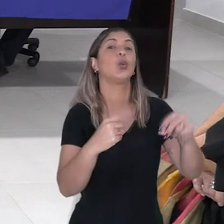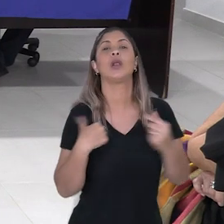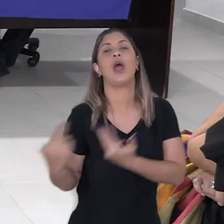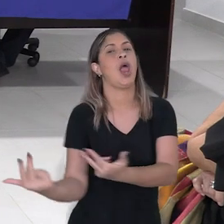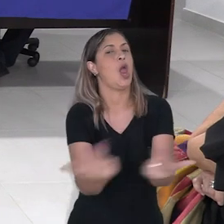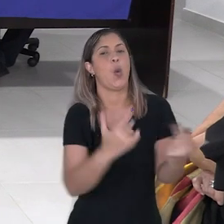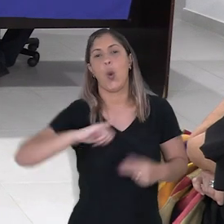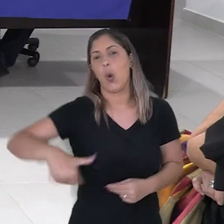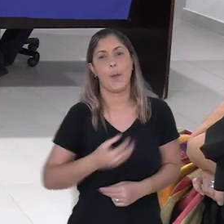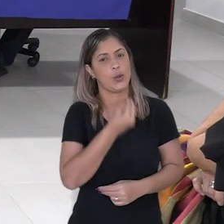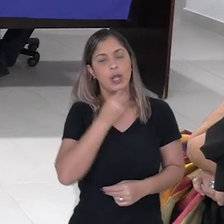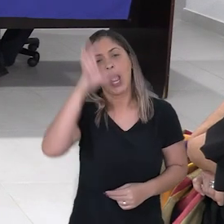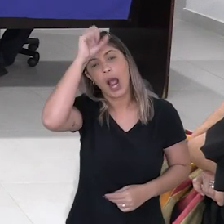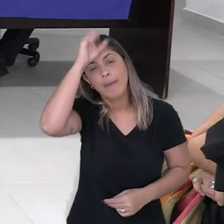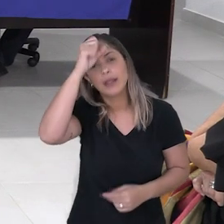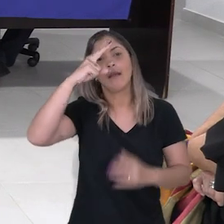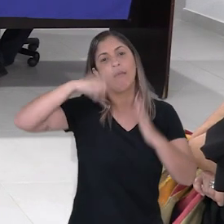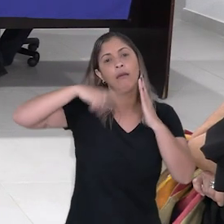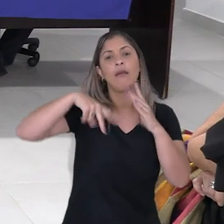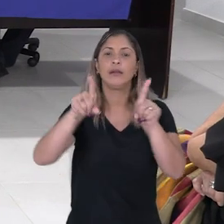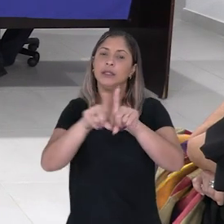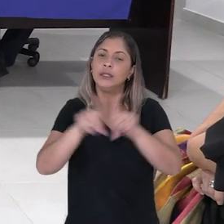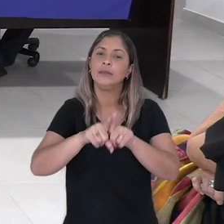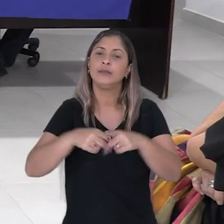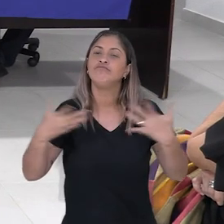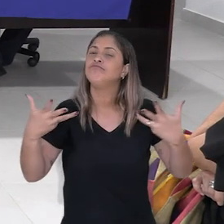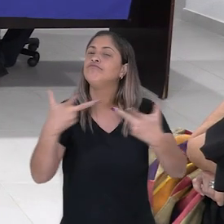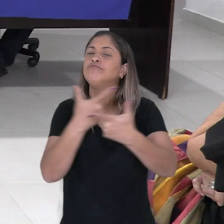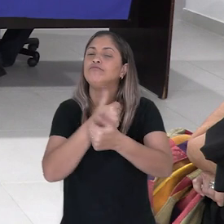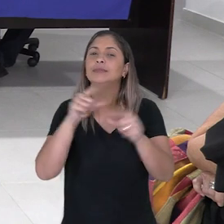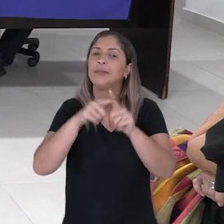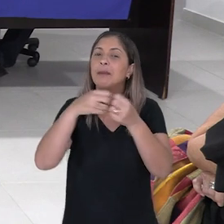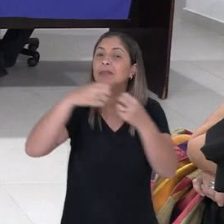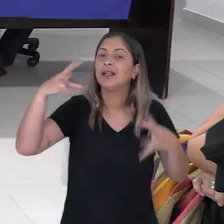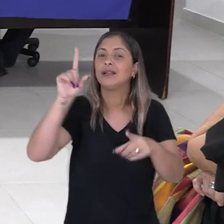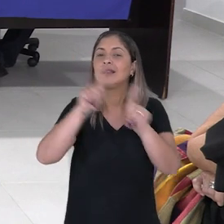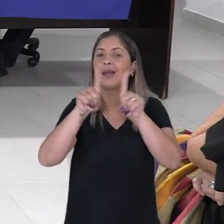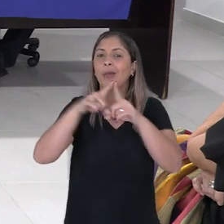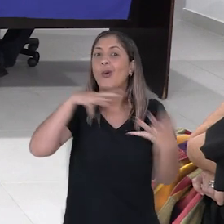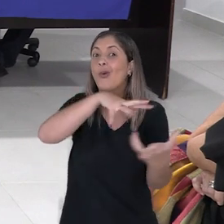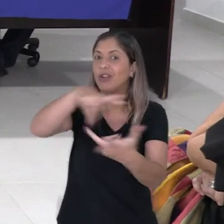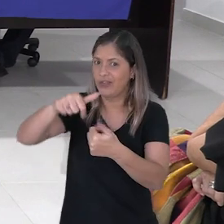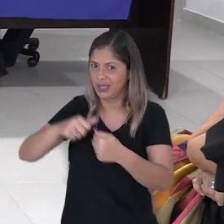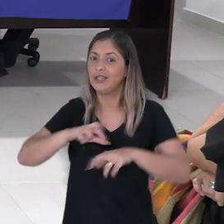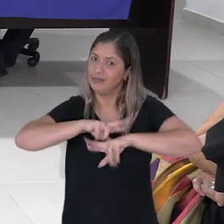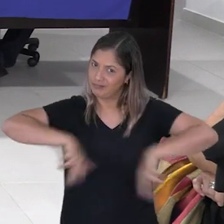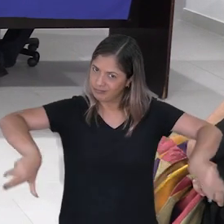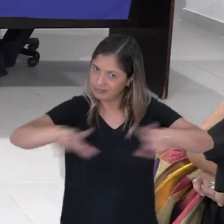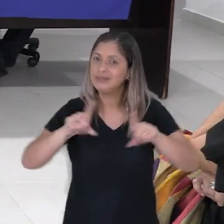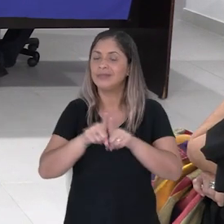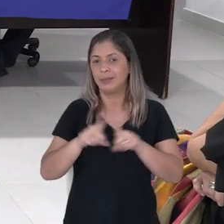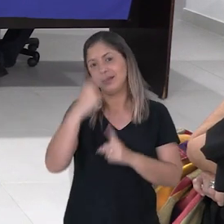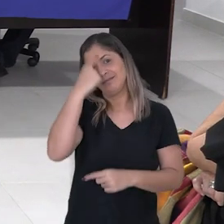mesmas oportunidades de aprender e de se maravilhar com os mistérios do universo e as contribuições valiosas de